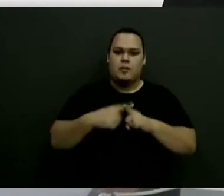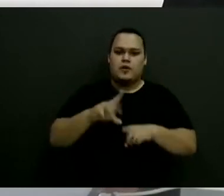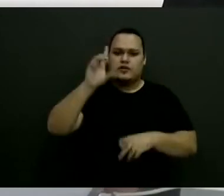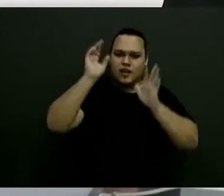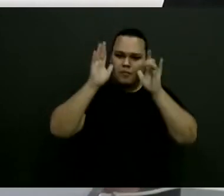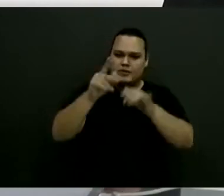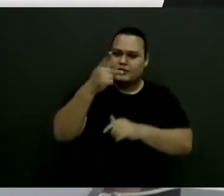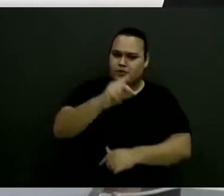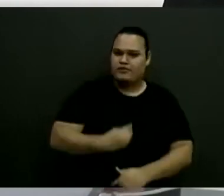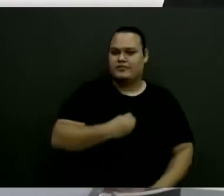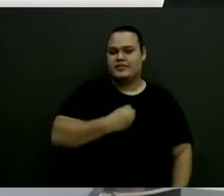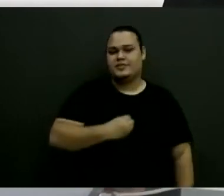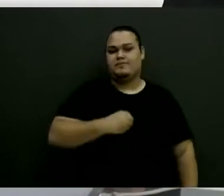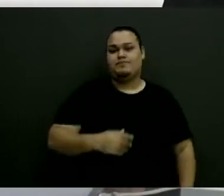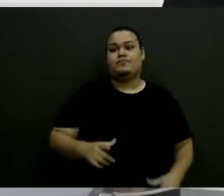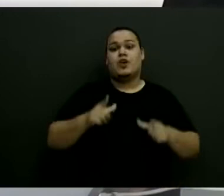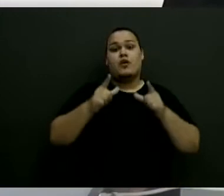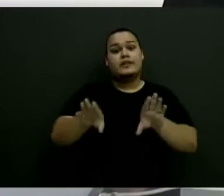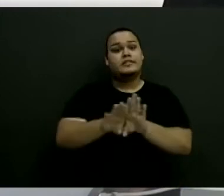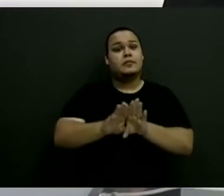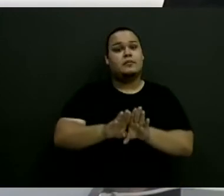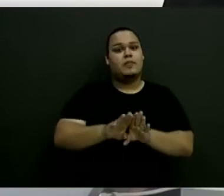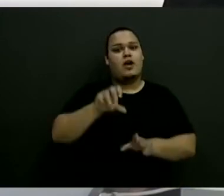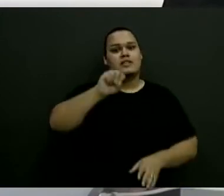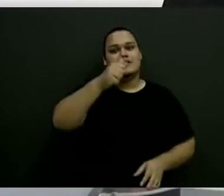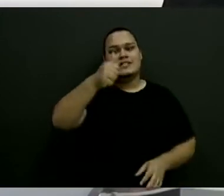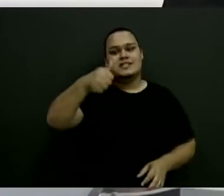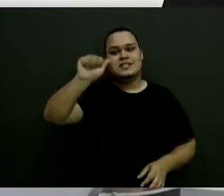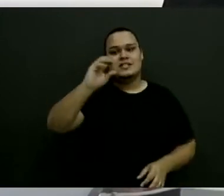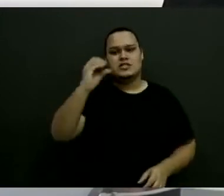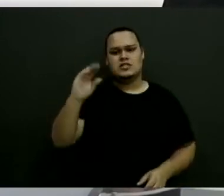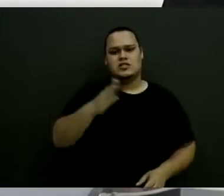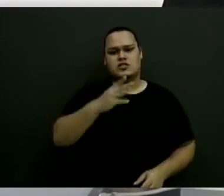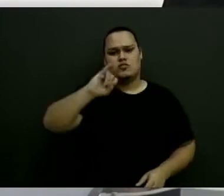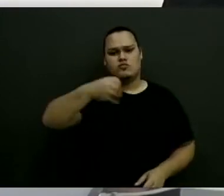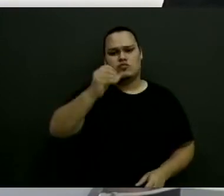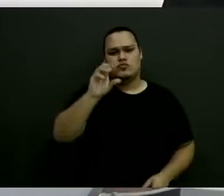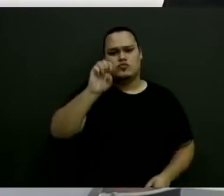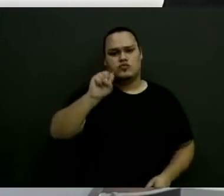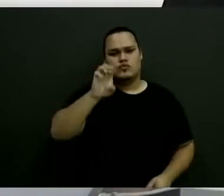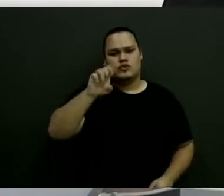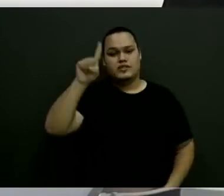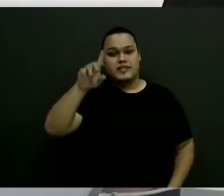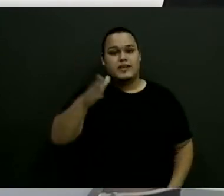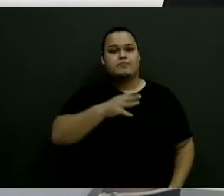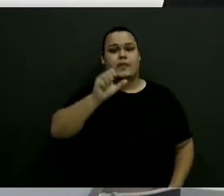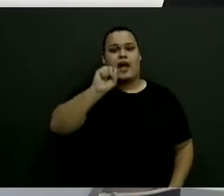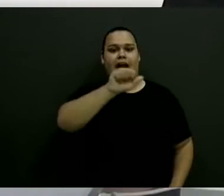senhora. Pessoal de São José do Rio Preto, pessoal de Jaú,